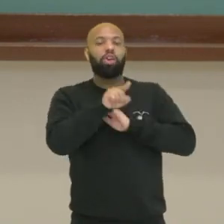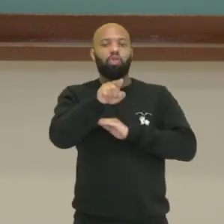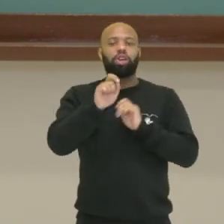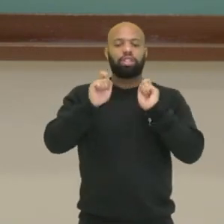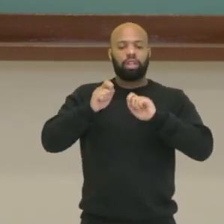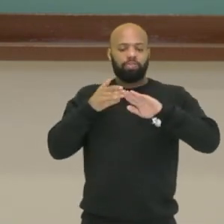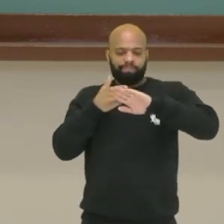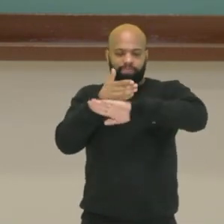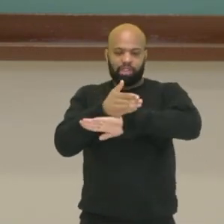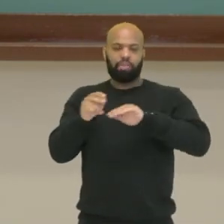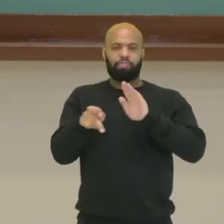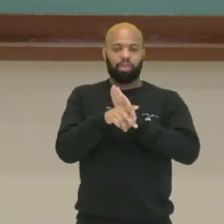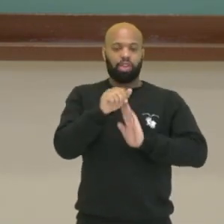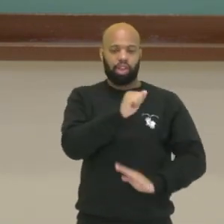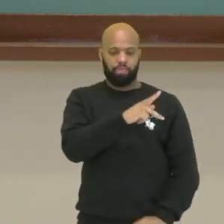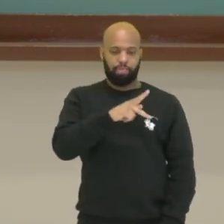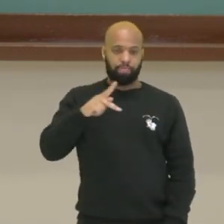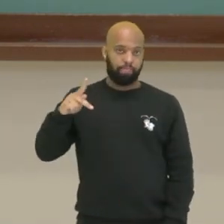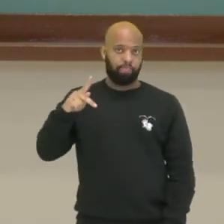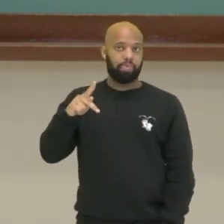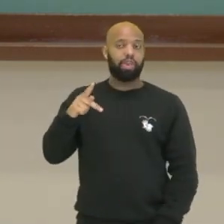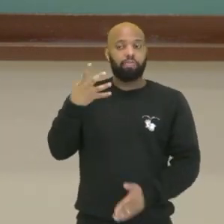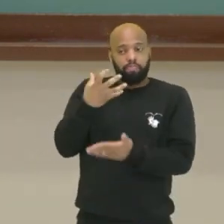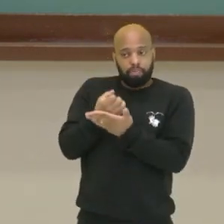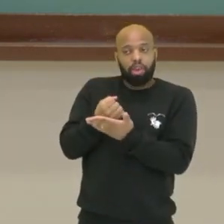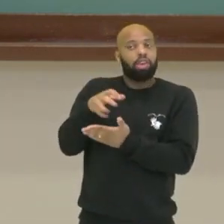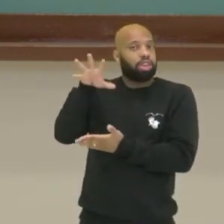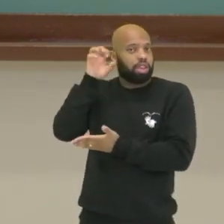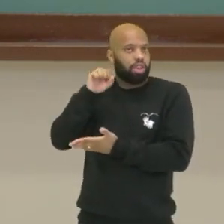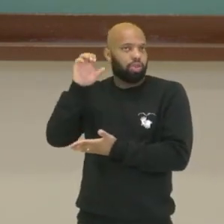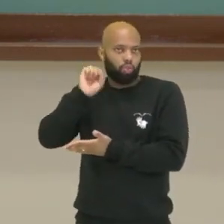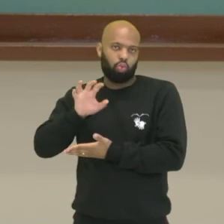em perder cada detalhe da informação.